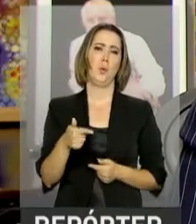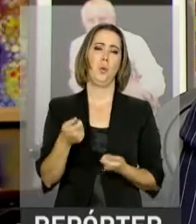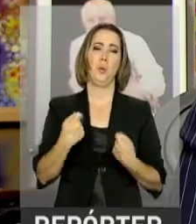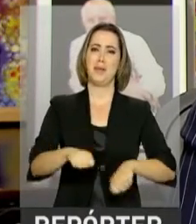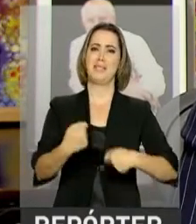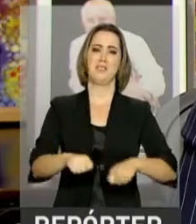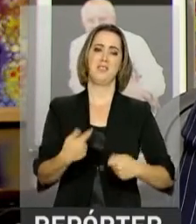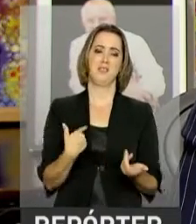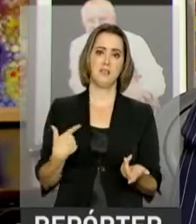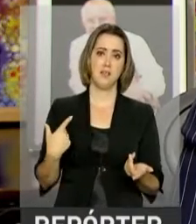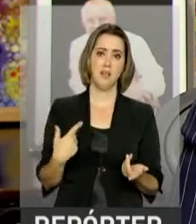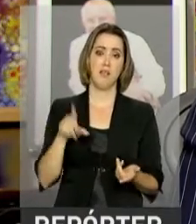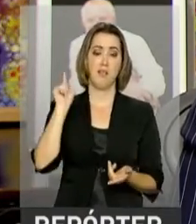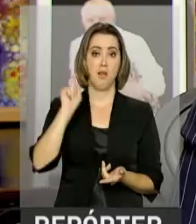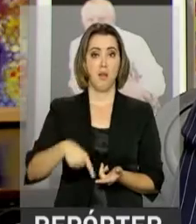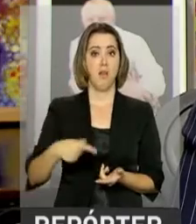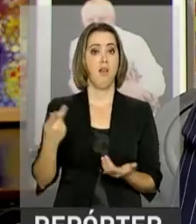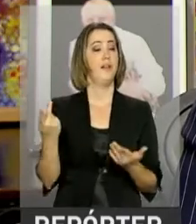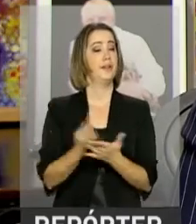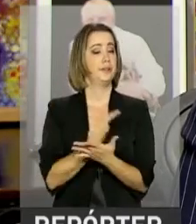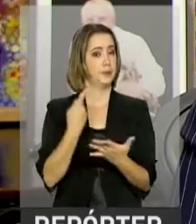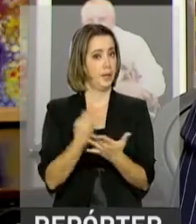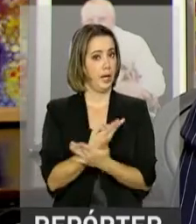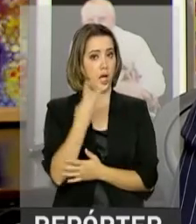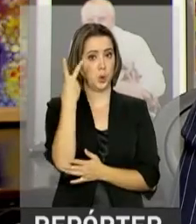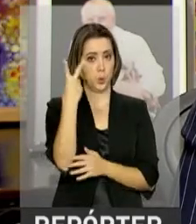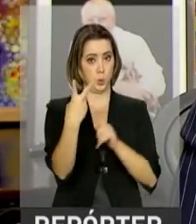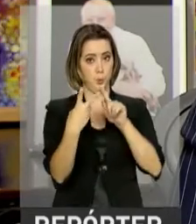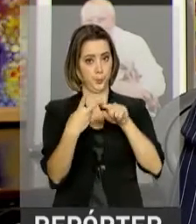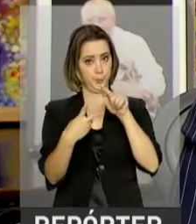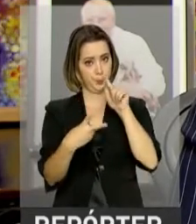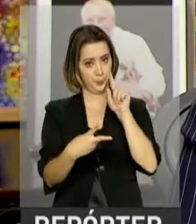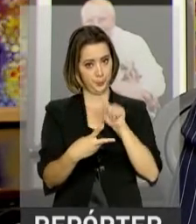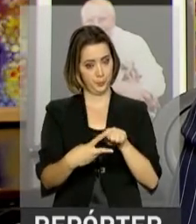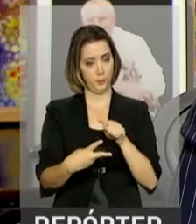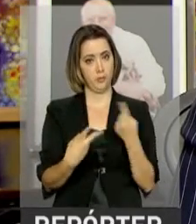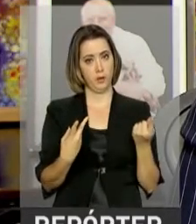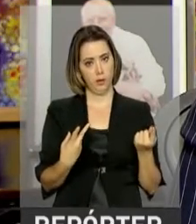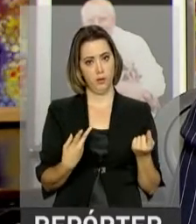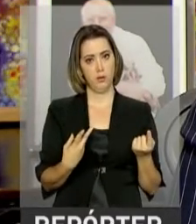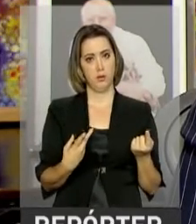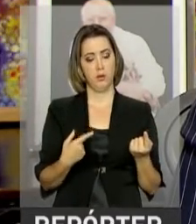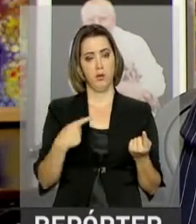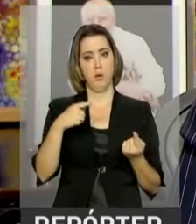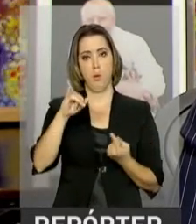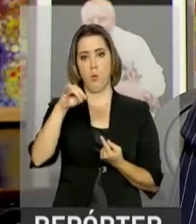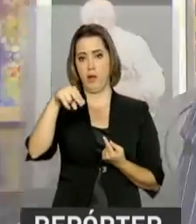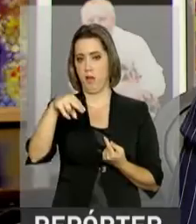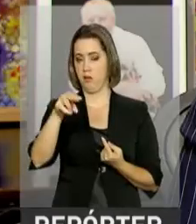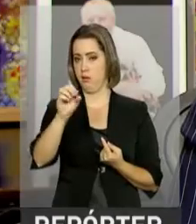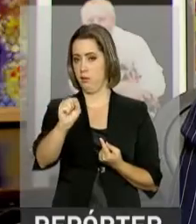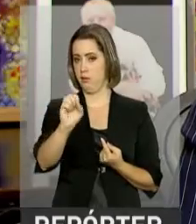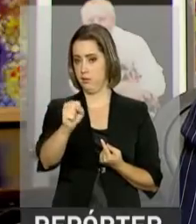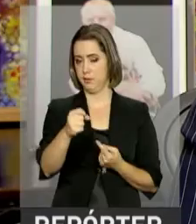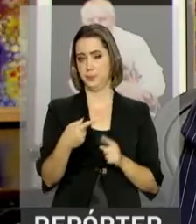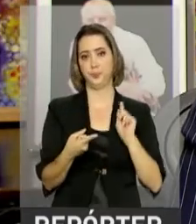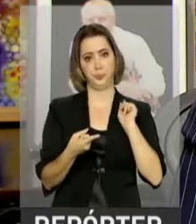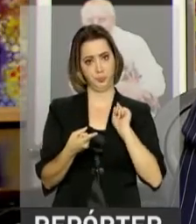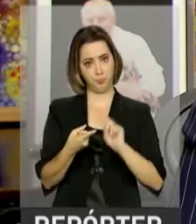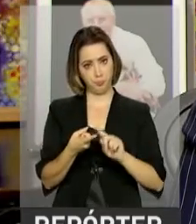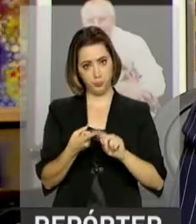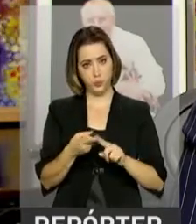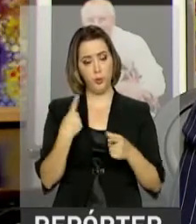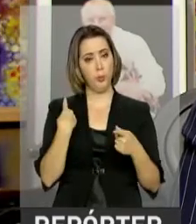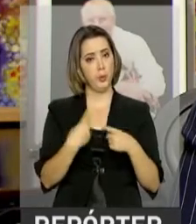indevidamente ela leva duplamente o fundo e previdência nessa amplamente